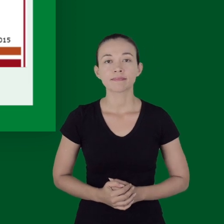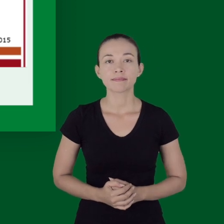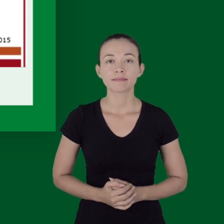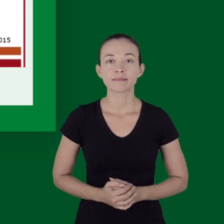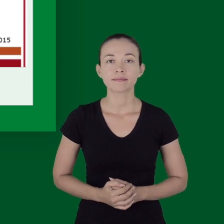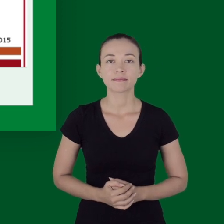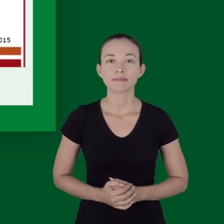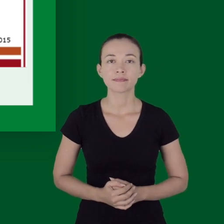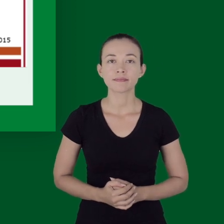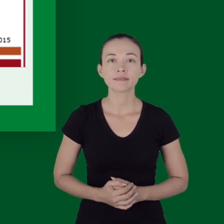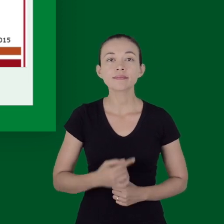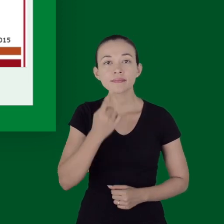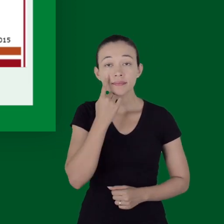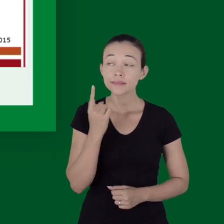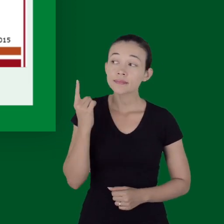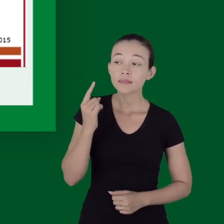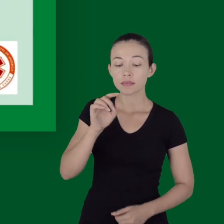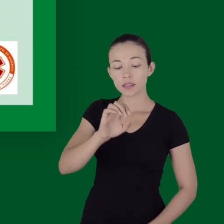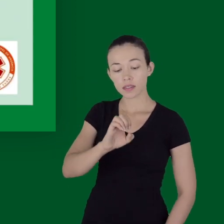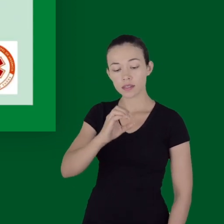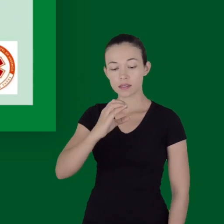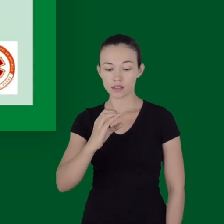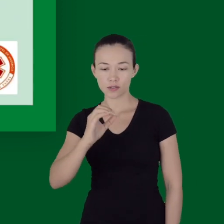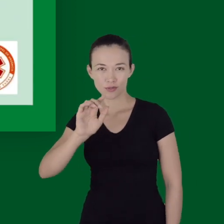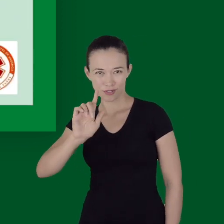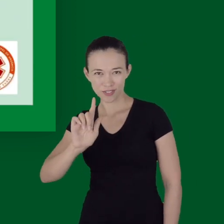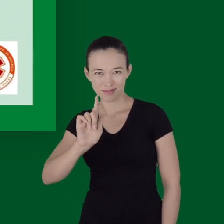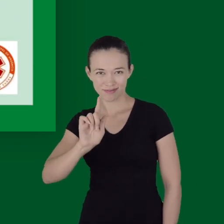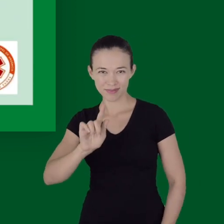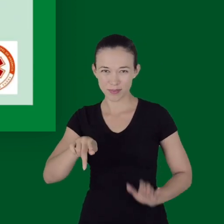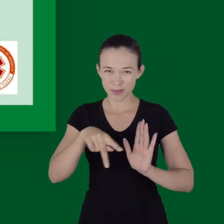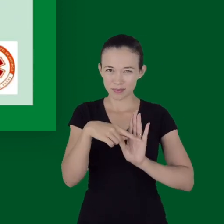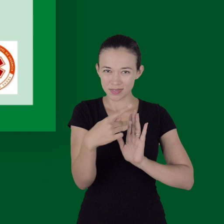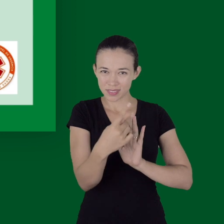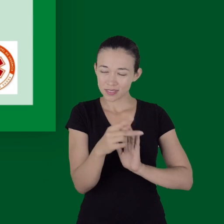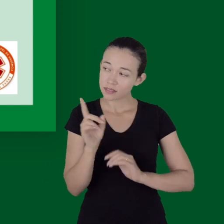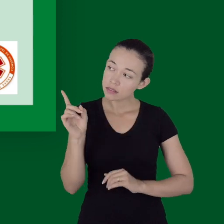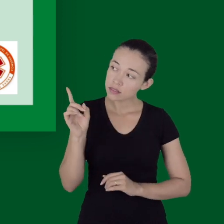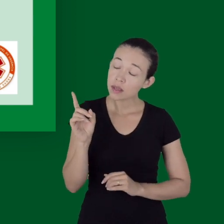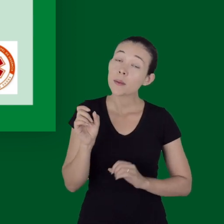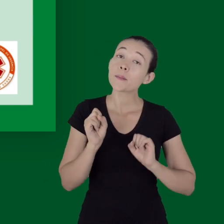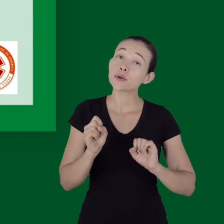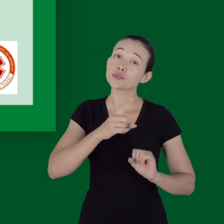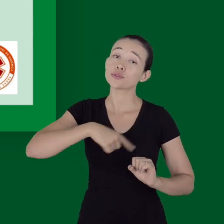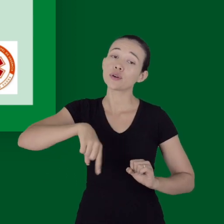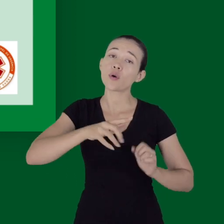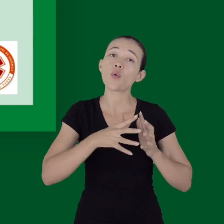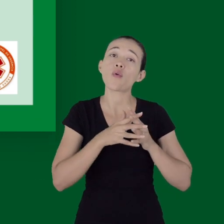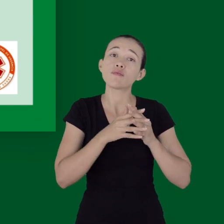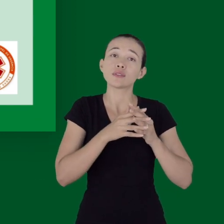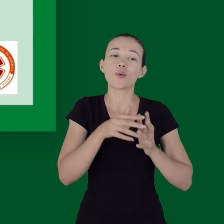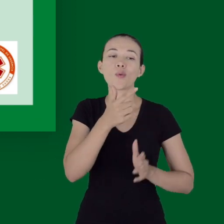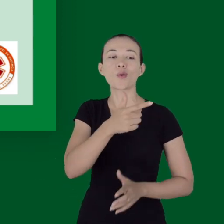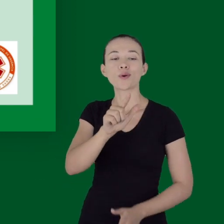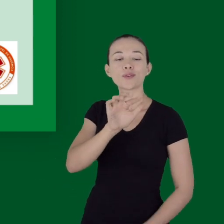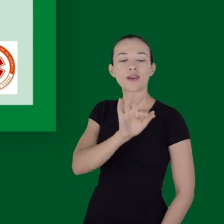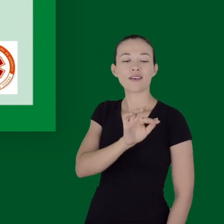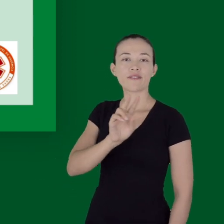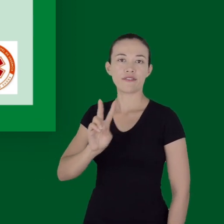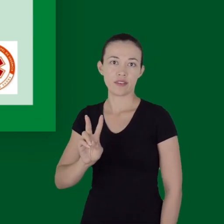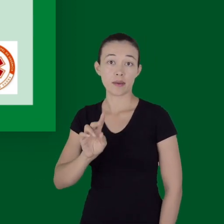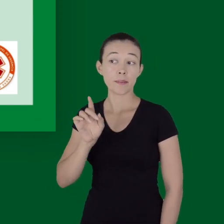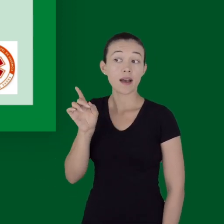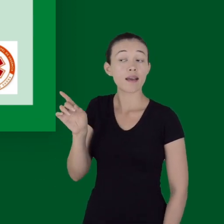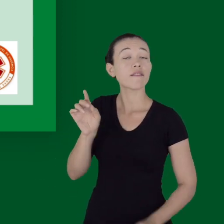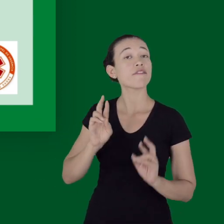dose de manutenção de 0,5 gramas por hora. Aqui um eletro de uma TV polimórfica, dá pra ver que às vezes a gente até pode confundir